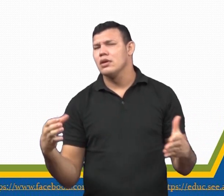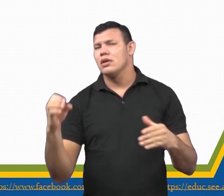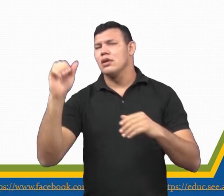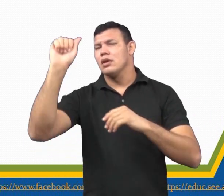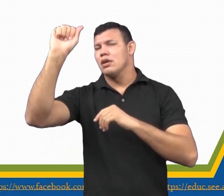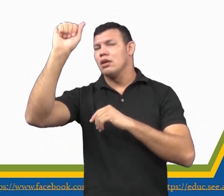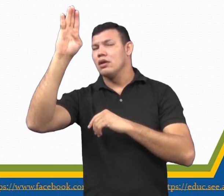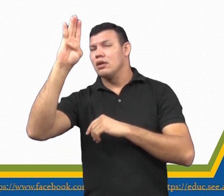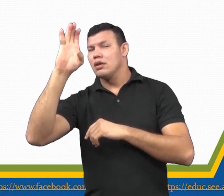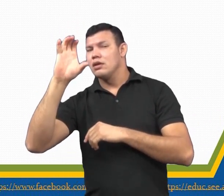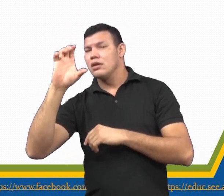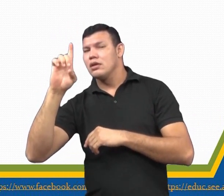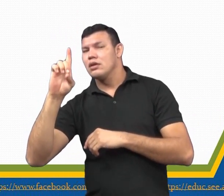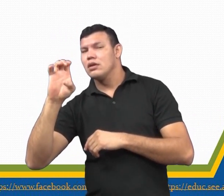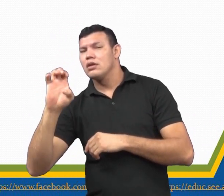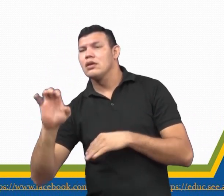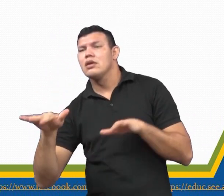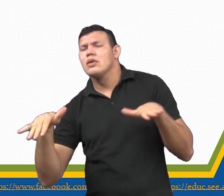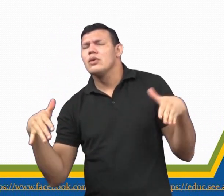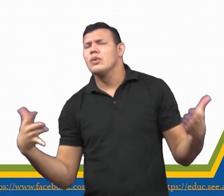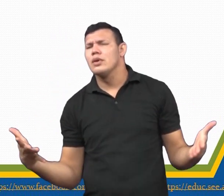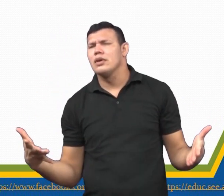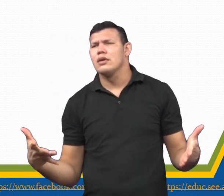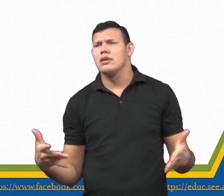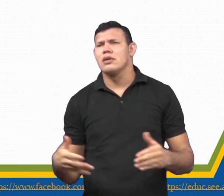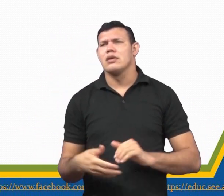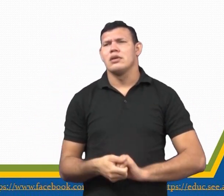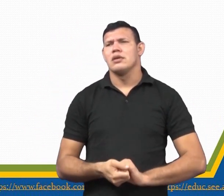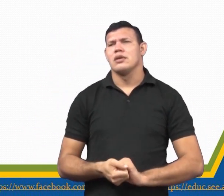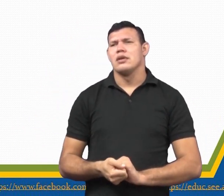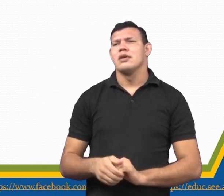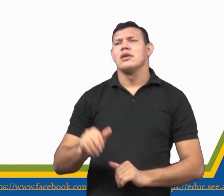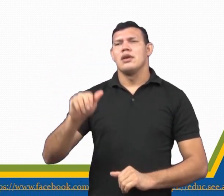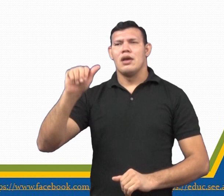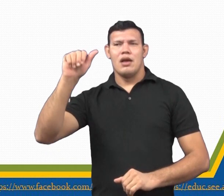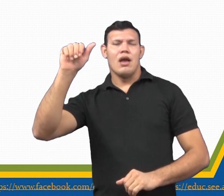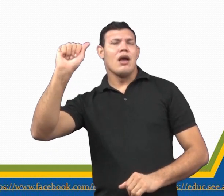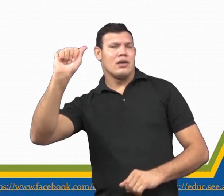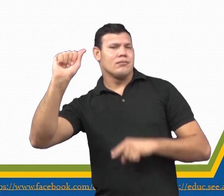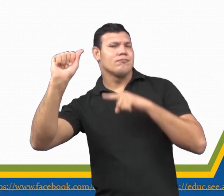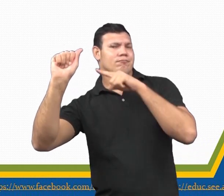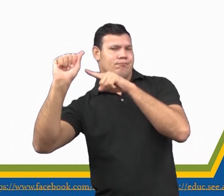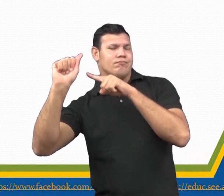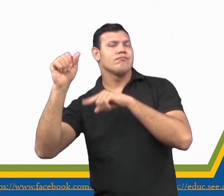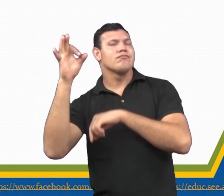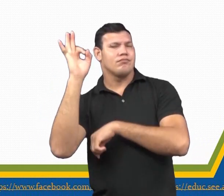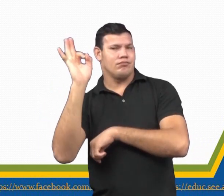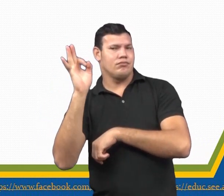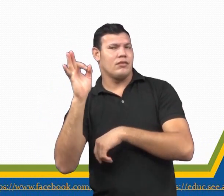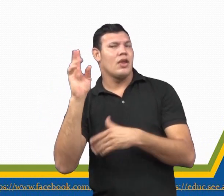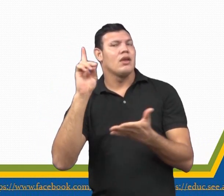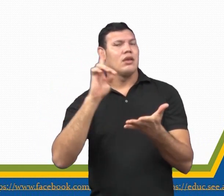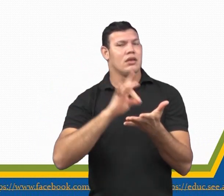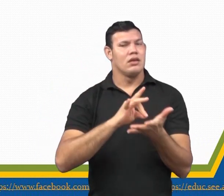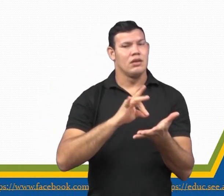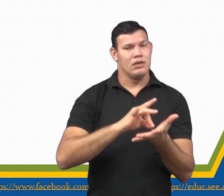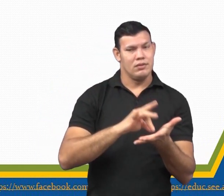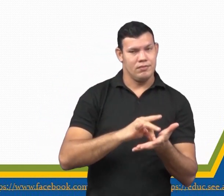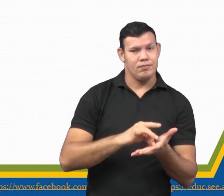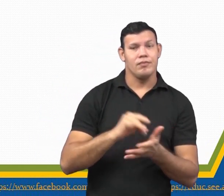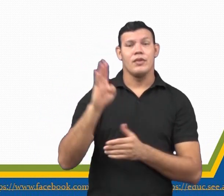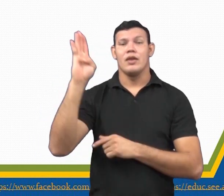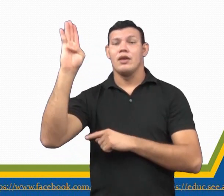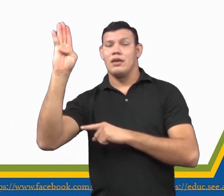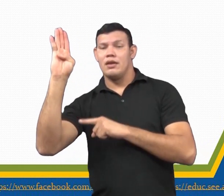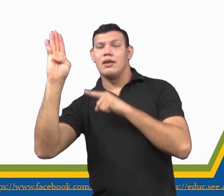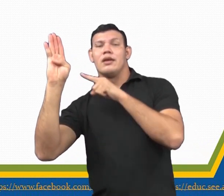comentado? Vamos lá então. A letra A, de fato, é uma alternativa verdadeira. A letra B